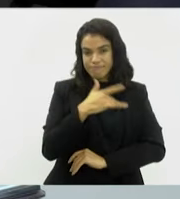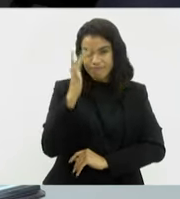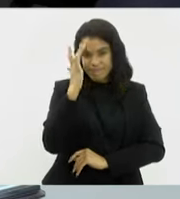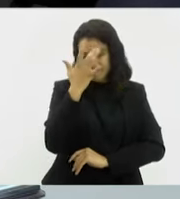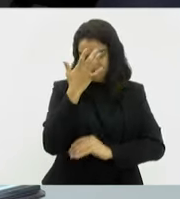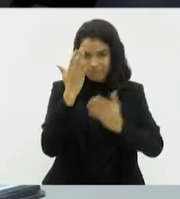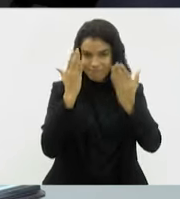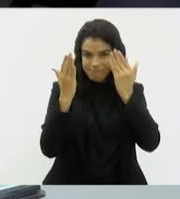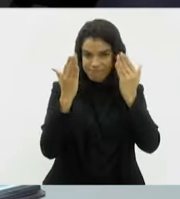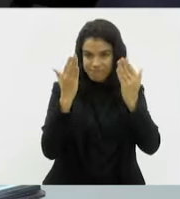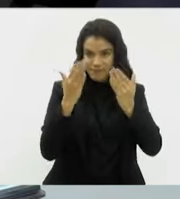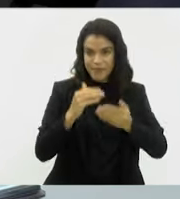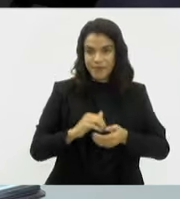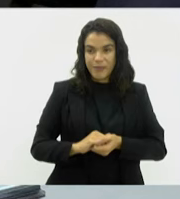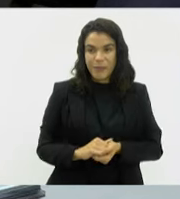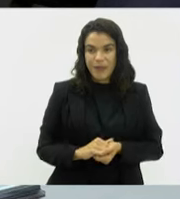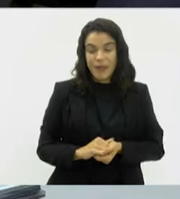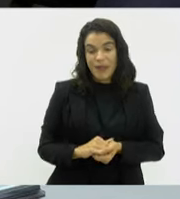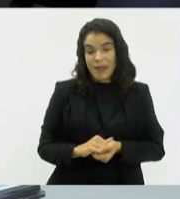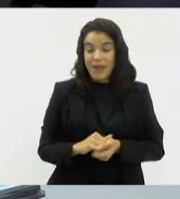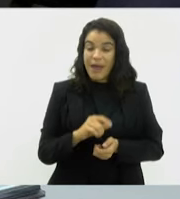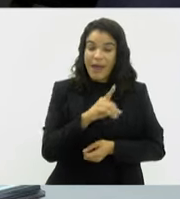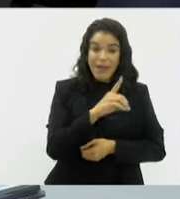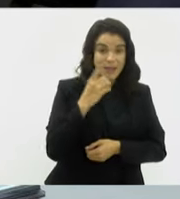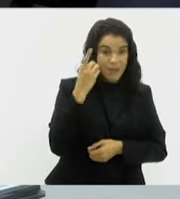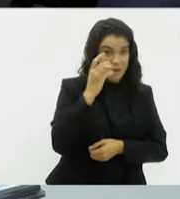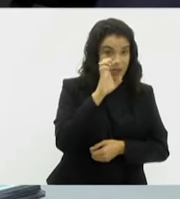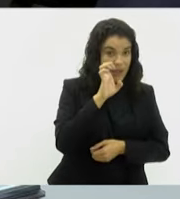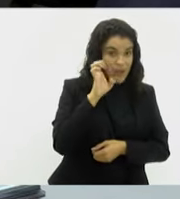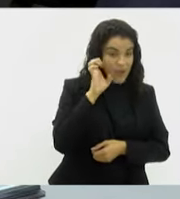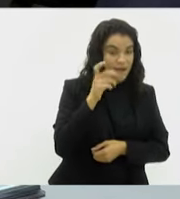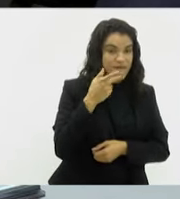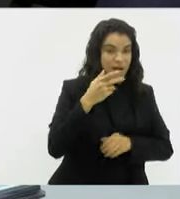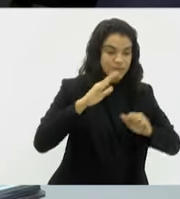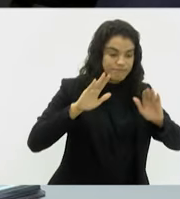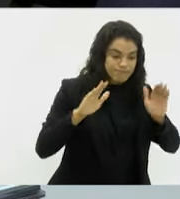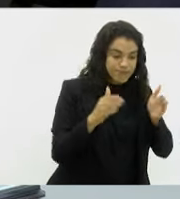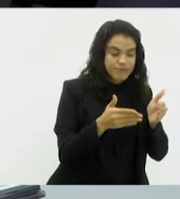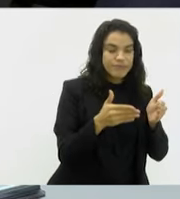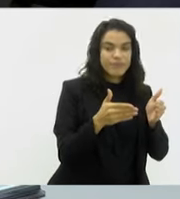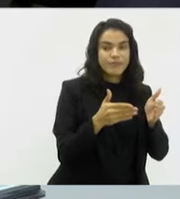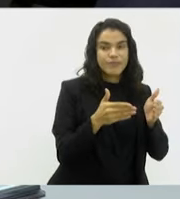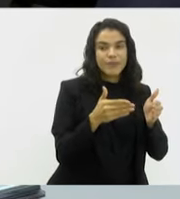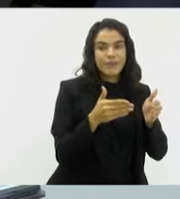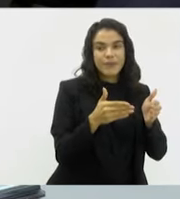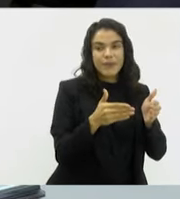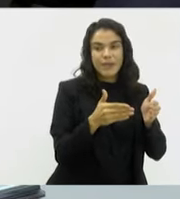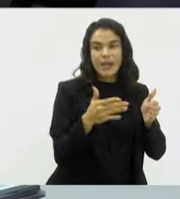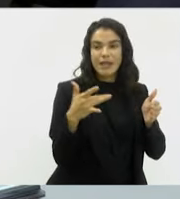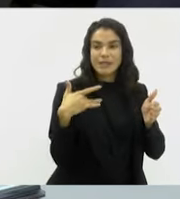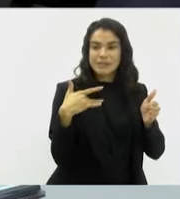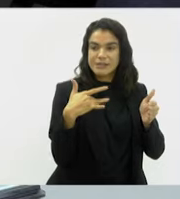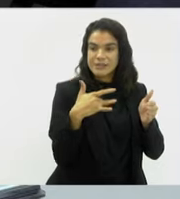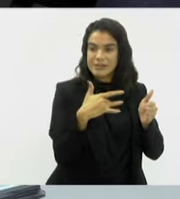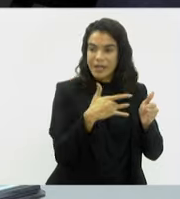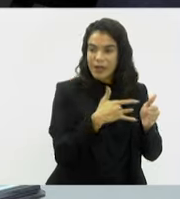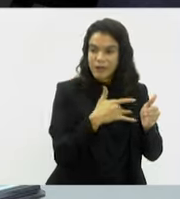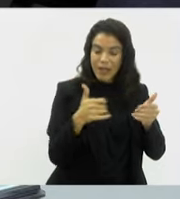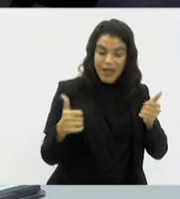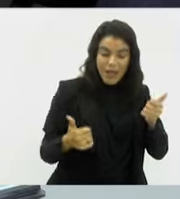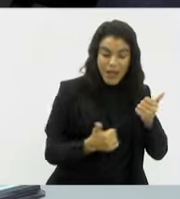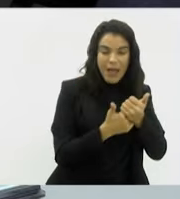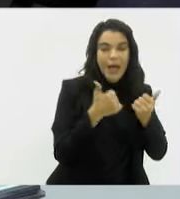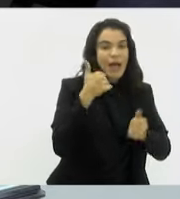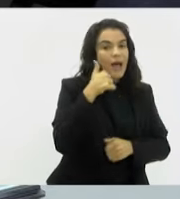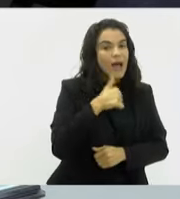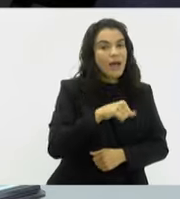né? Apenas ela trata de uma especificidade maior em relação a ser apoiada às